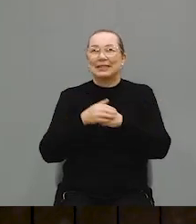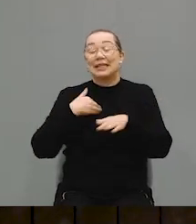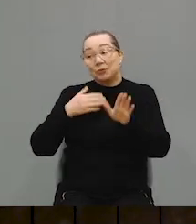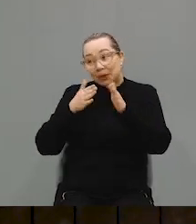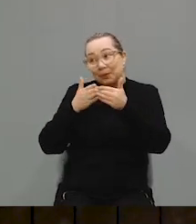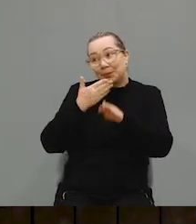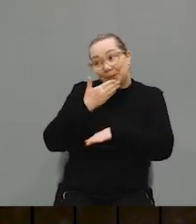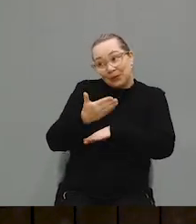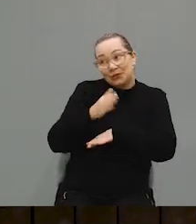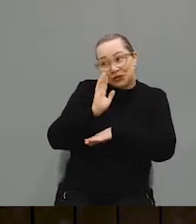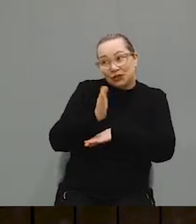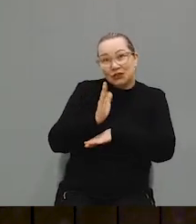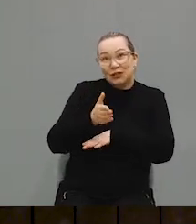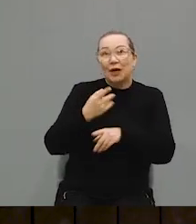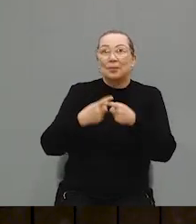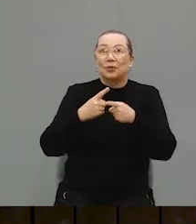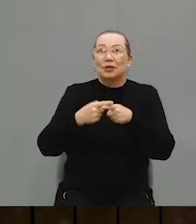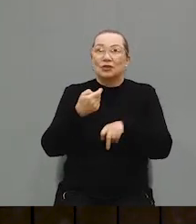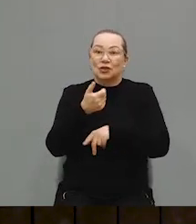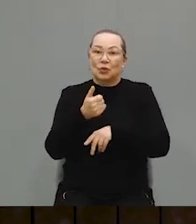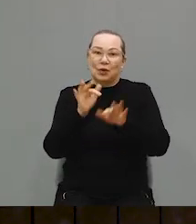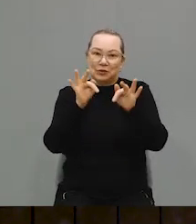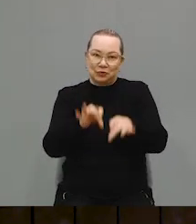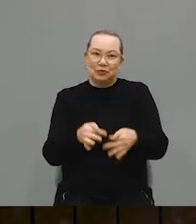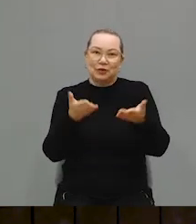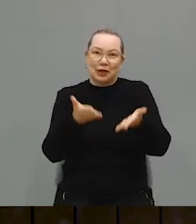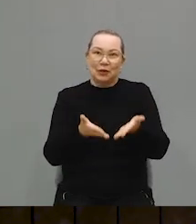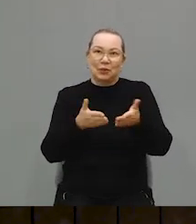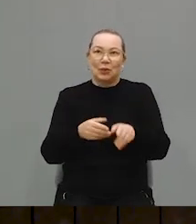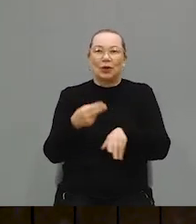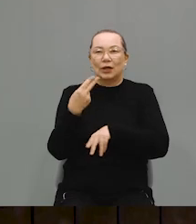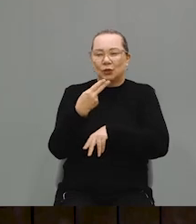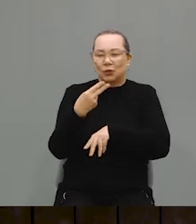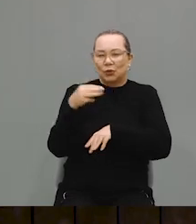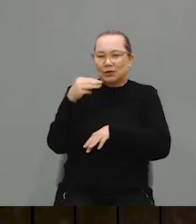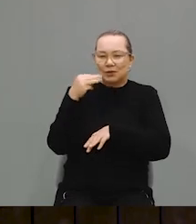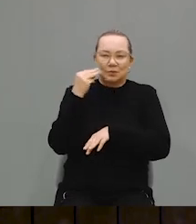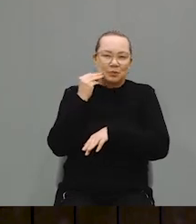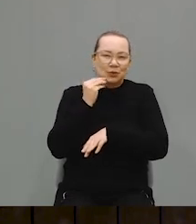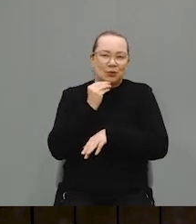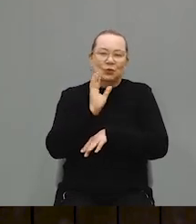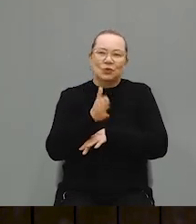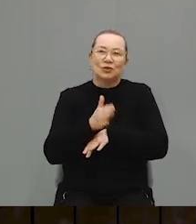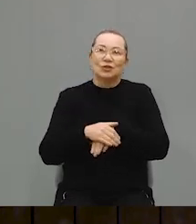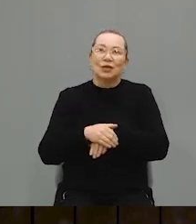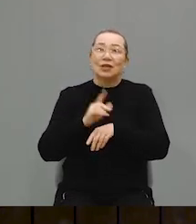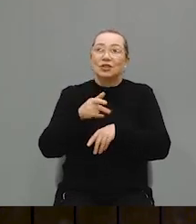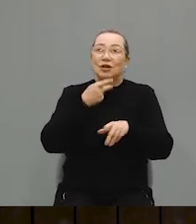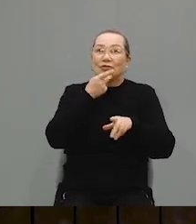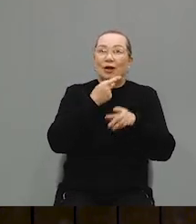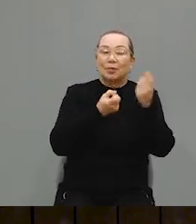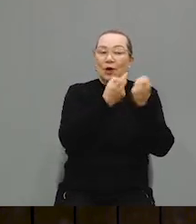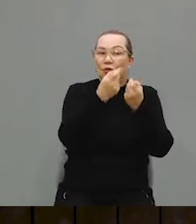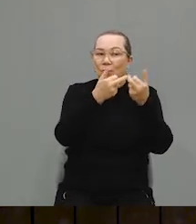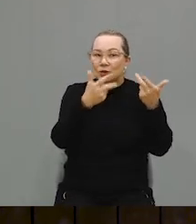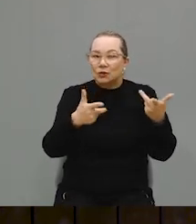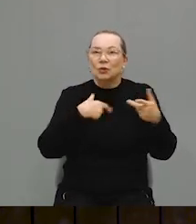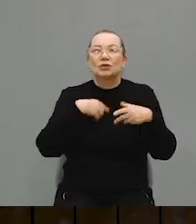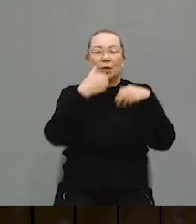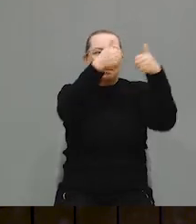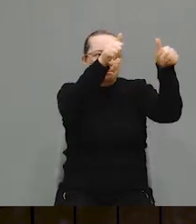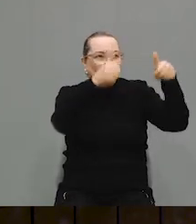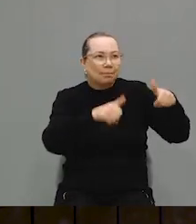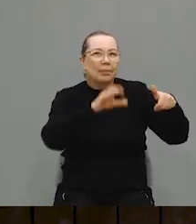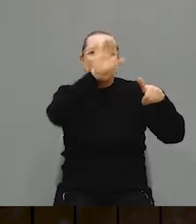Eu ia pedir já, porque nós estamos nos aproximando do final com um pouco mais de 2 minutos de programa, e nós já tratamos de alguns rumos,